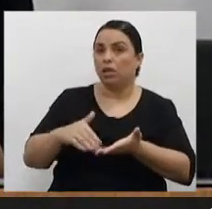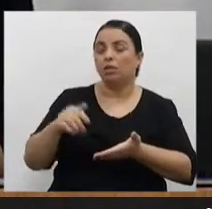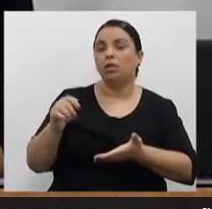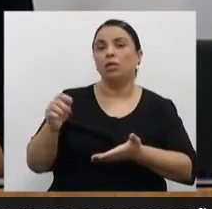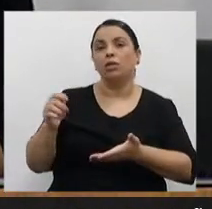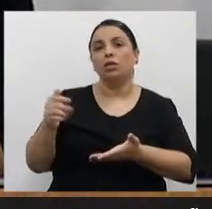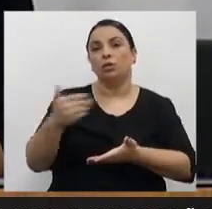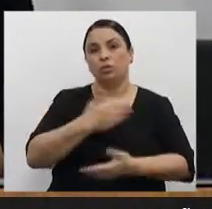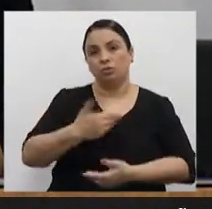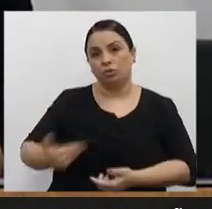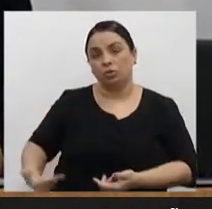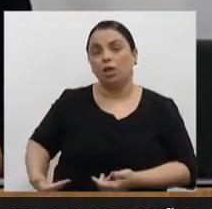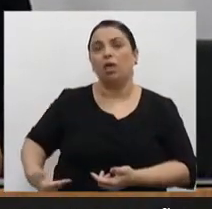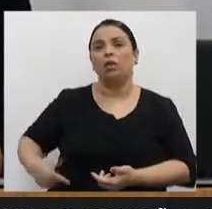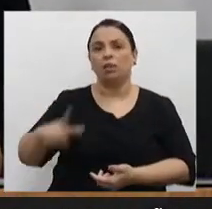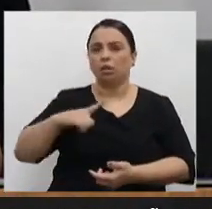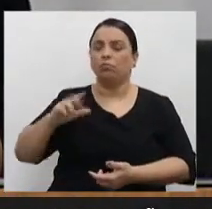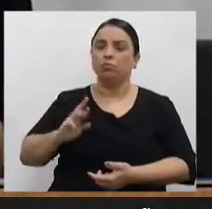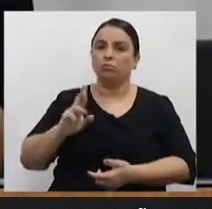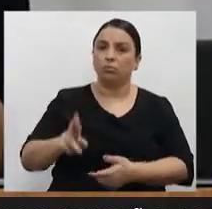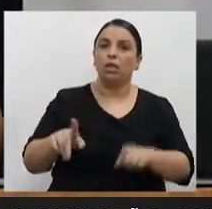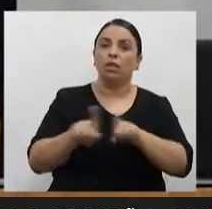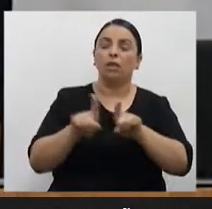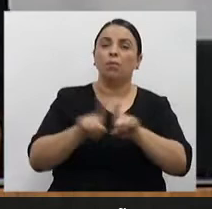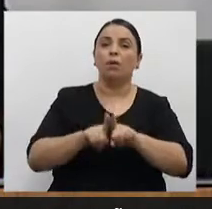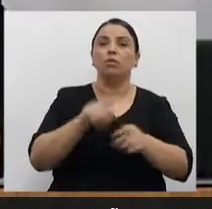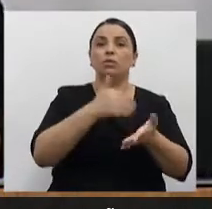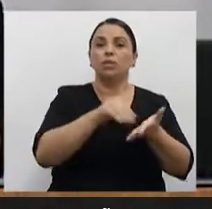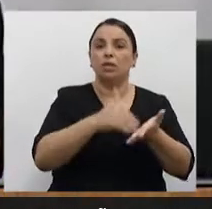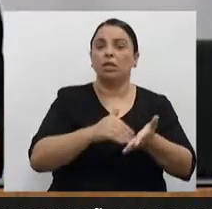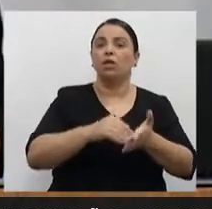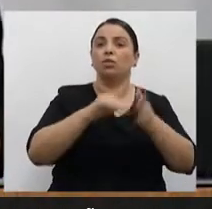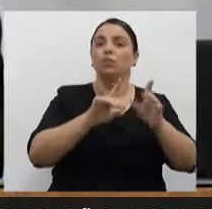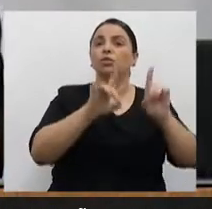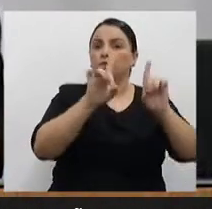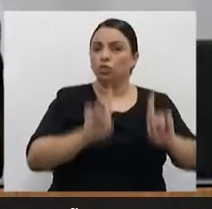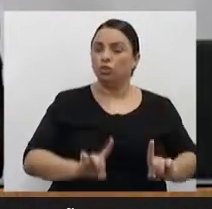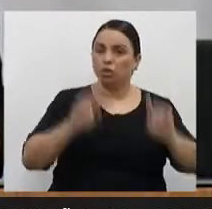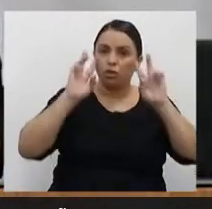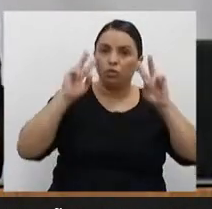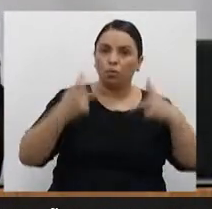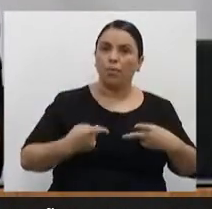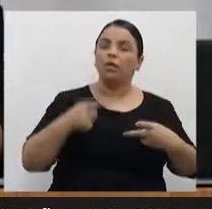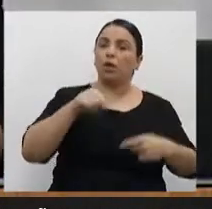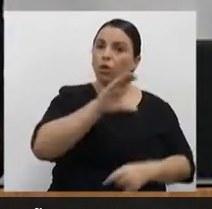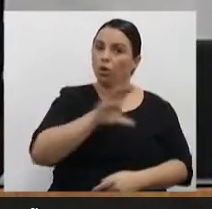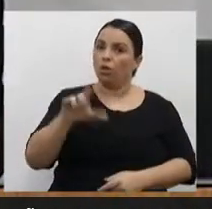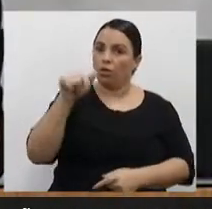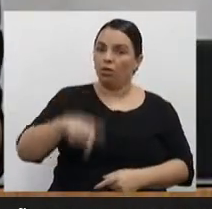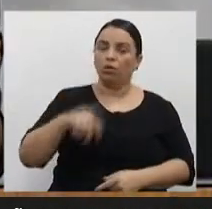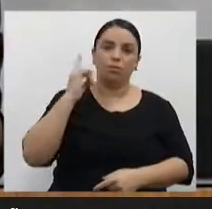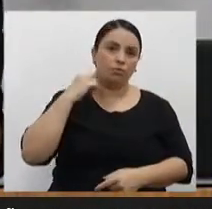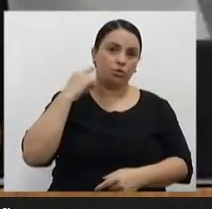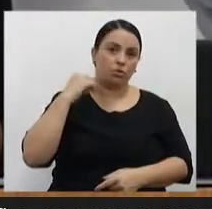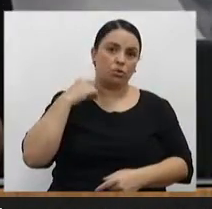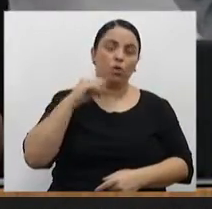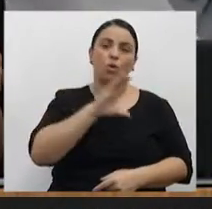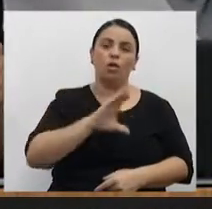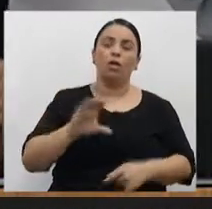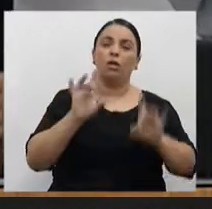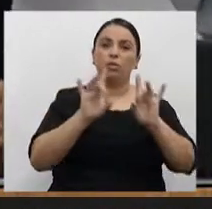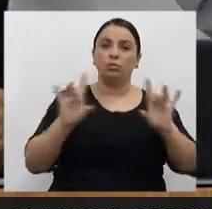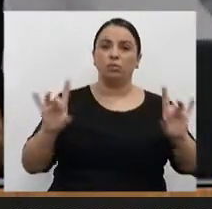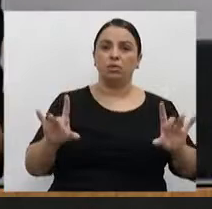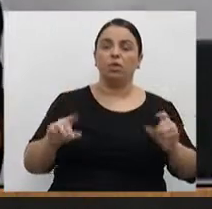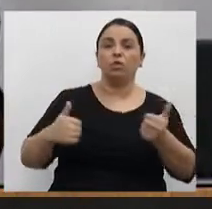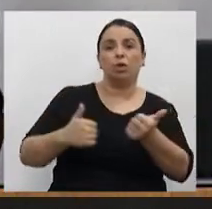nosso secretário de Direitos Humanos, né, nosso coordenador aqui do estado de Minas Gerais, da Coordenadoria Especial de Apoio e Assistência à